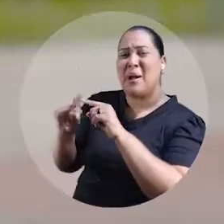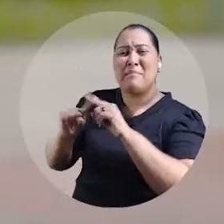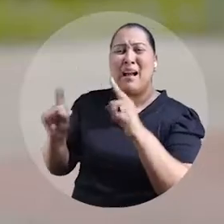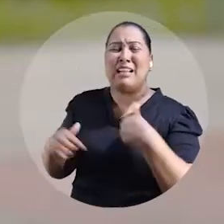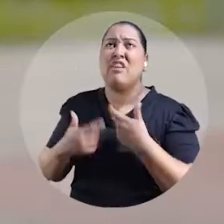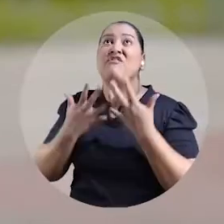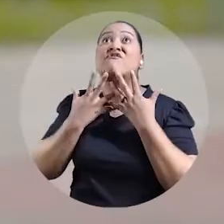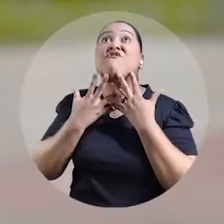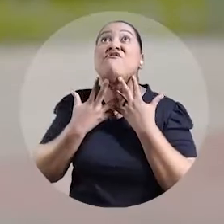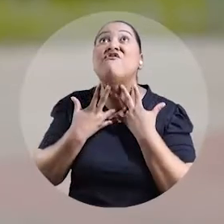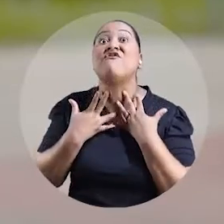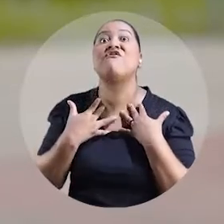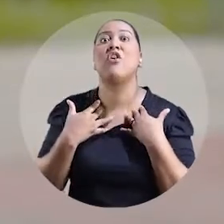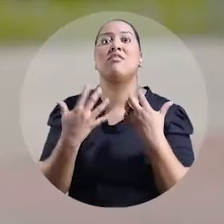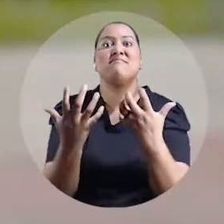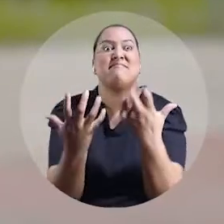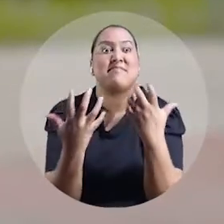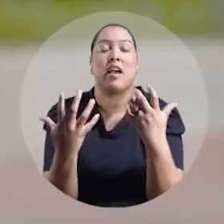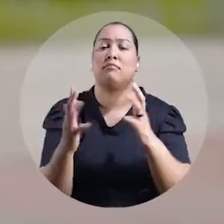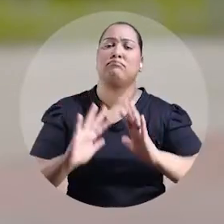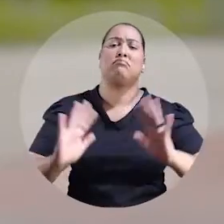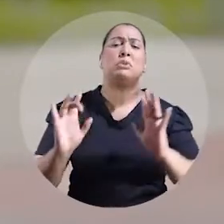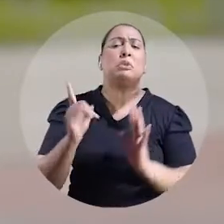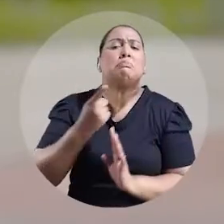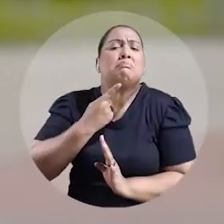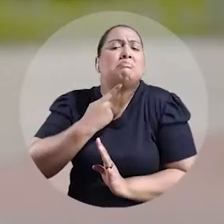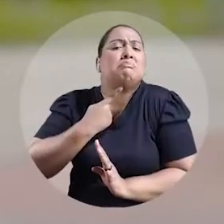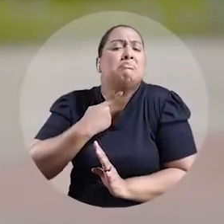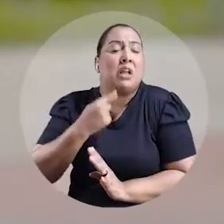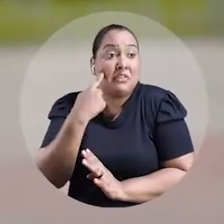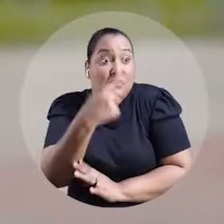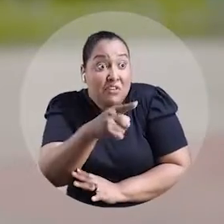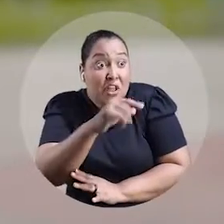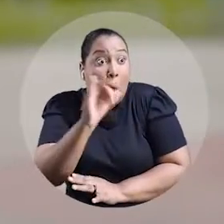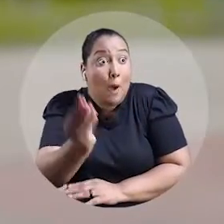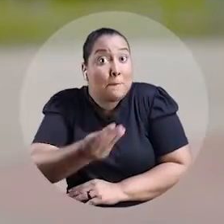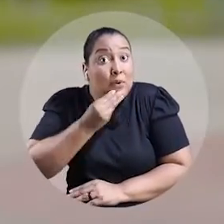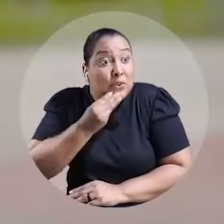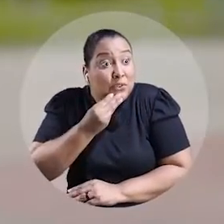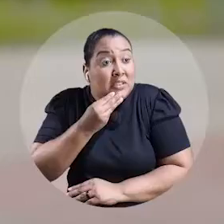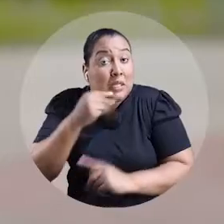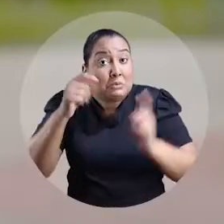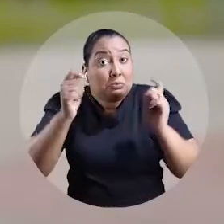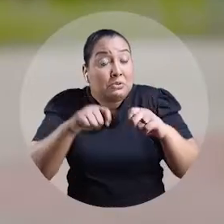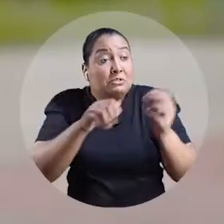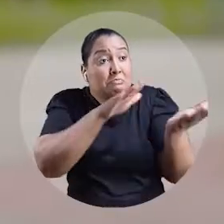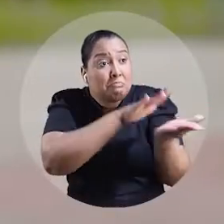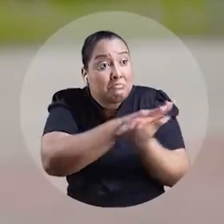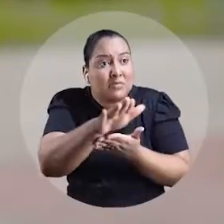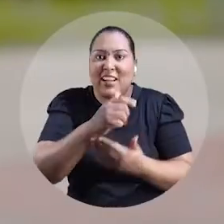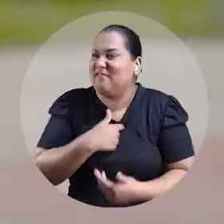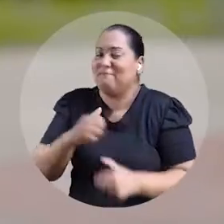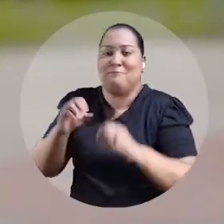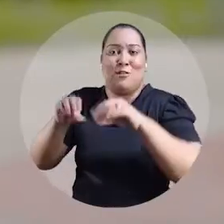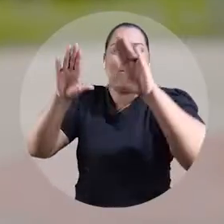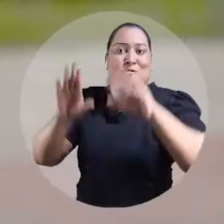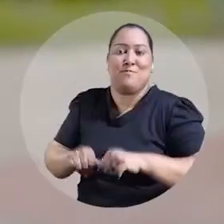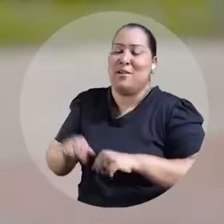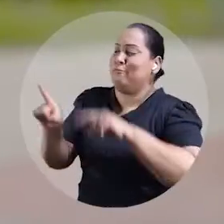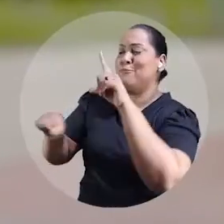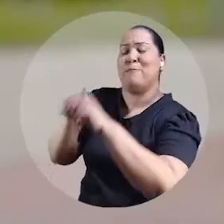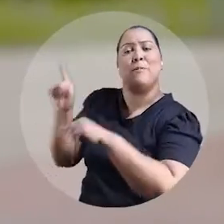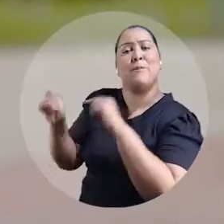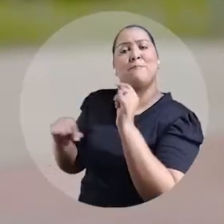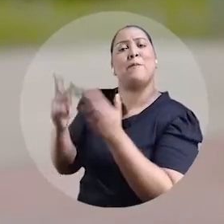assim, de publicação, mas quando eu vi a possibilidade de repente, lançar um livro, eu resolvi fazer essa